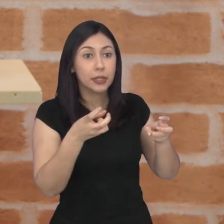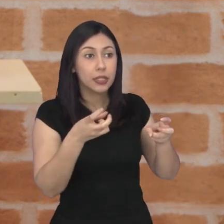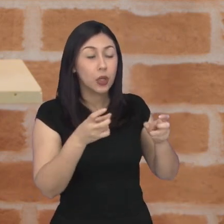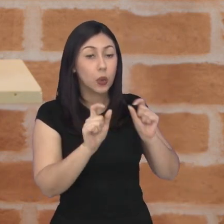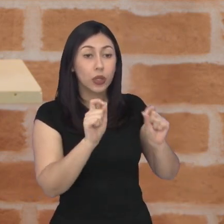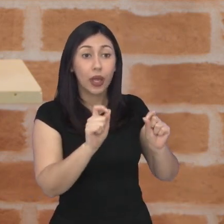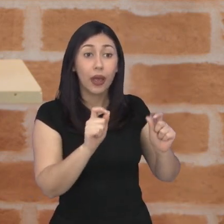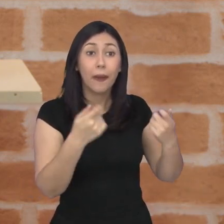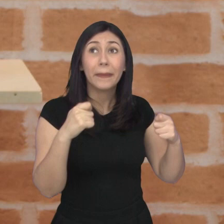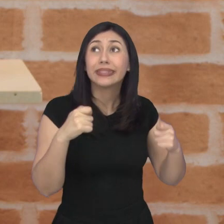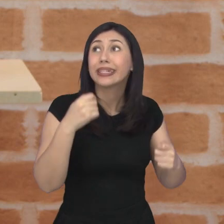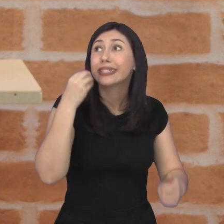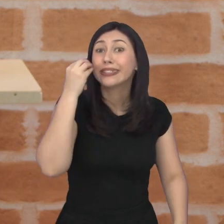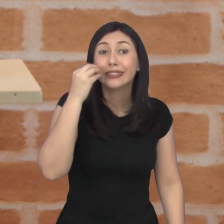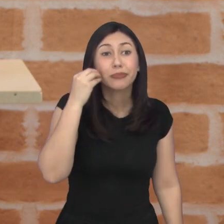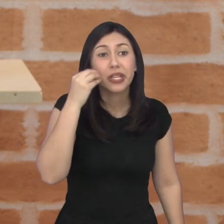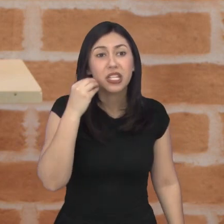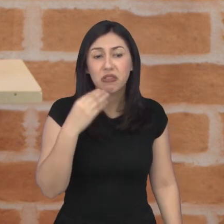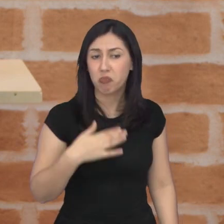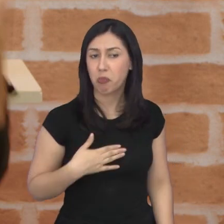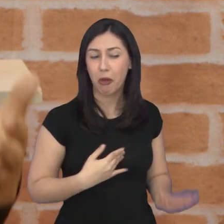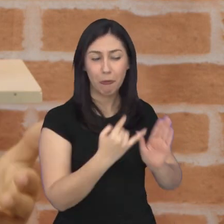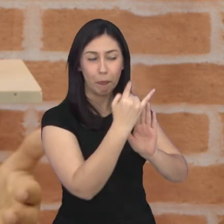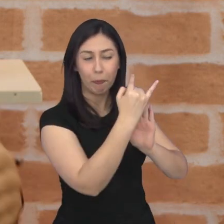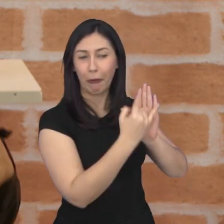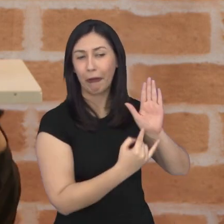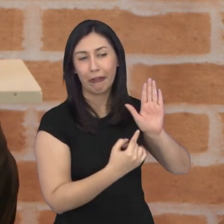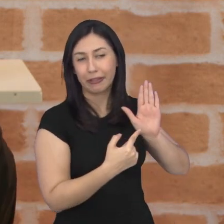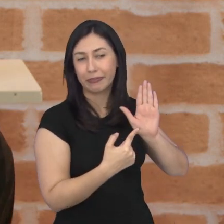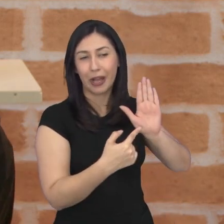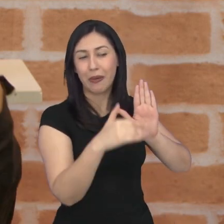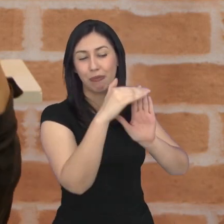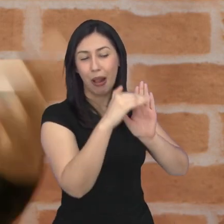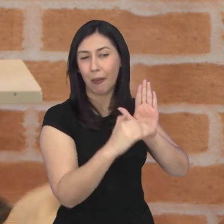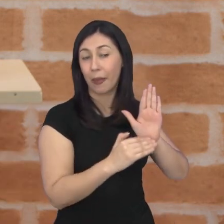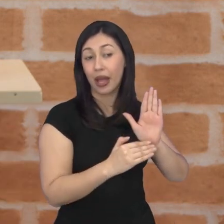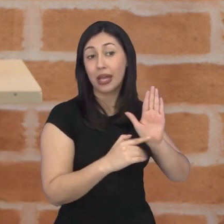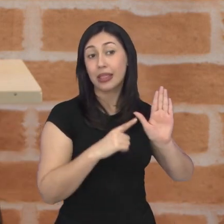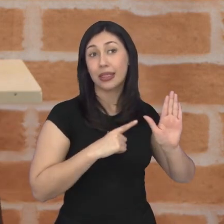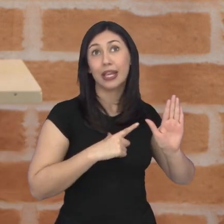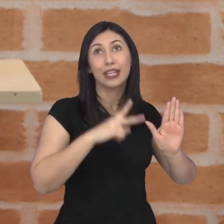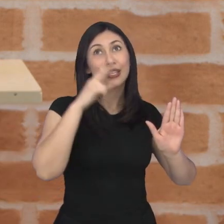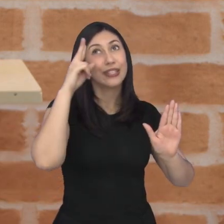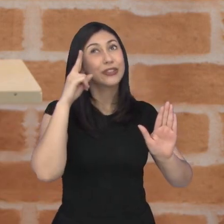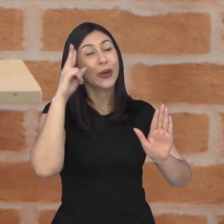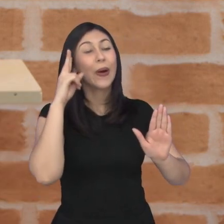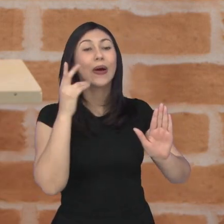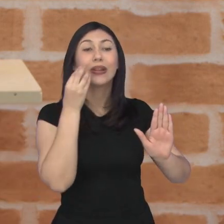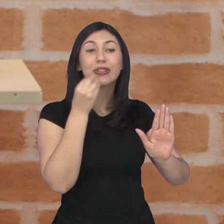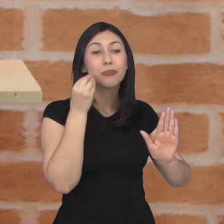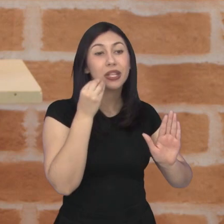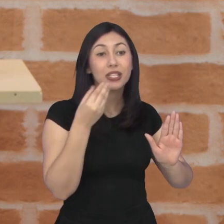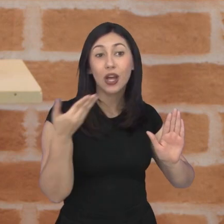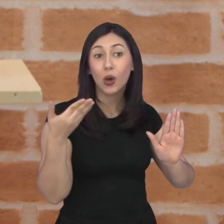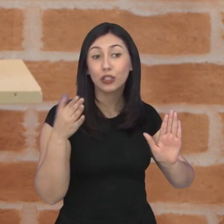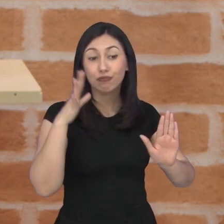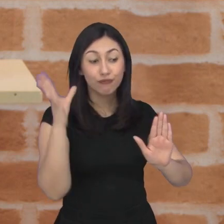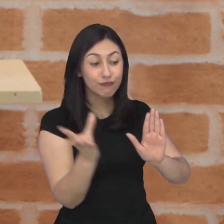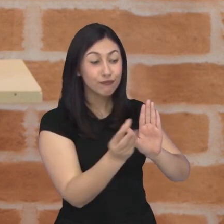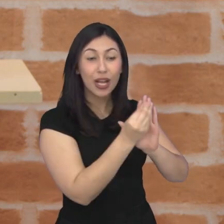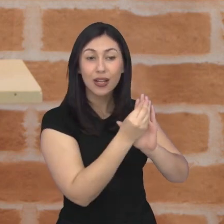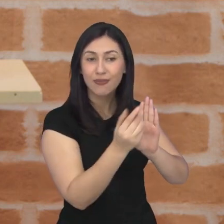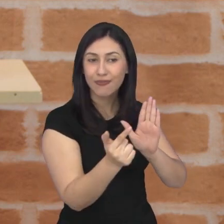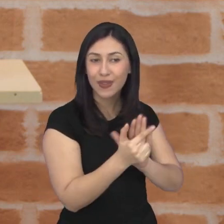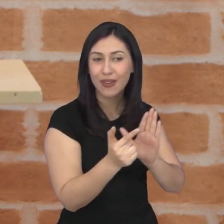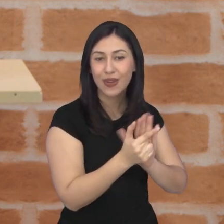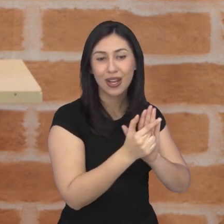gente vivenciar realmente. Eu acho que o meu currículo, ele está apoiado nisso hoje, nas histórias que eu tenho para contar, e hoje eu coloco no